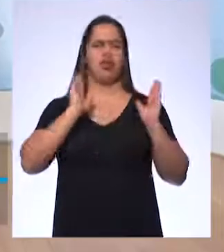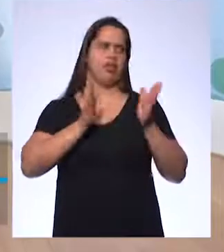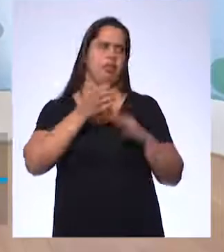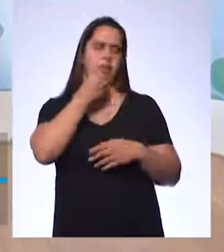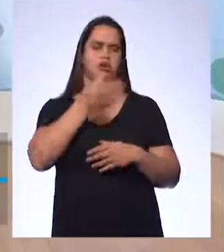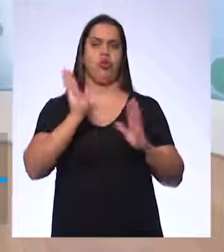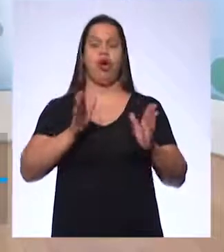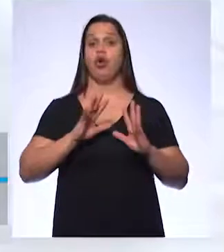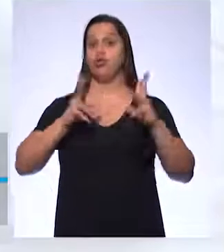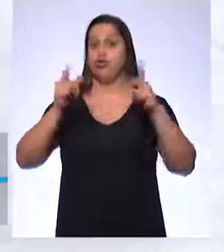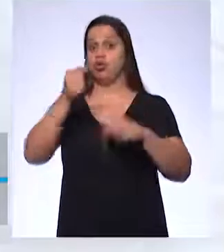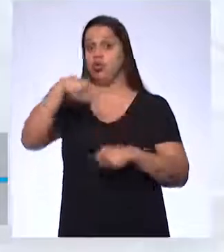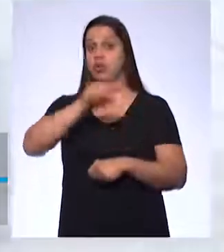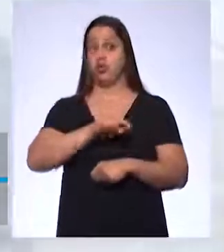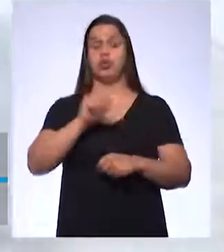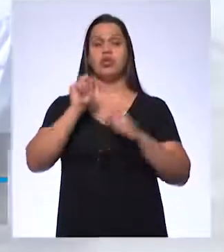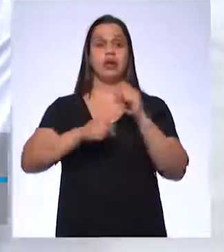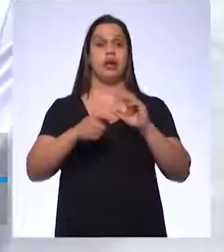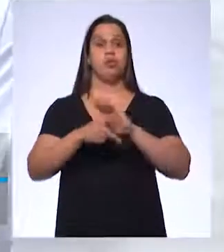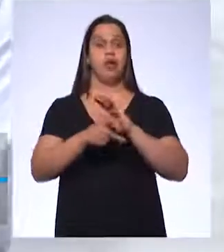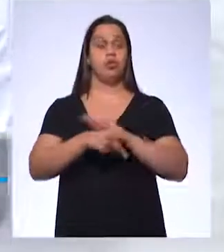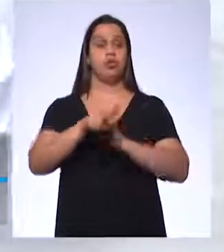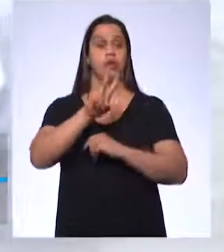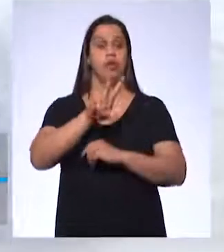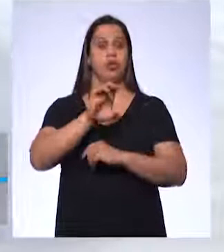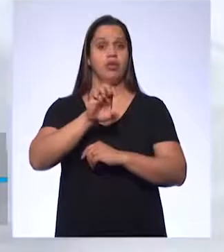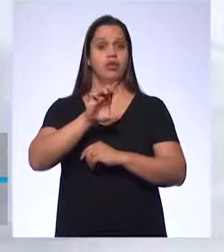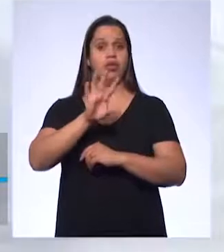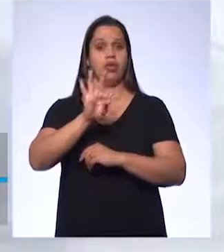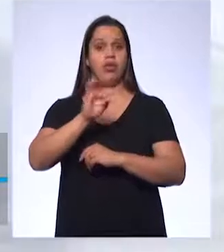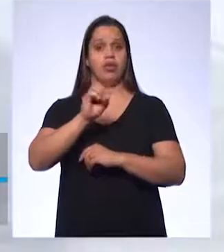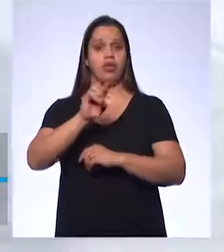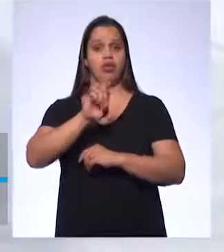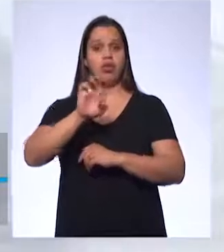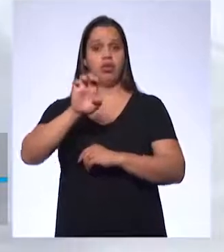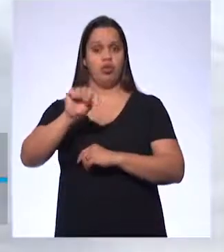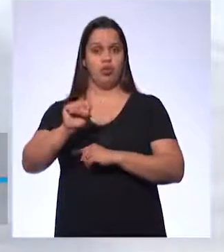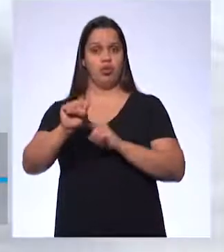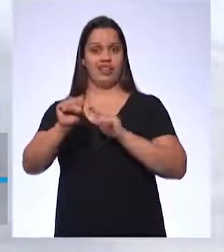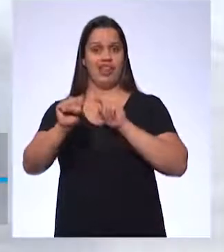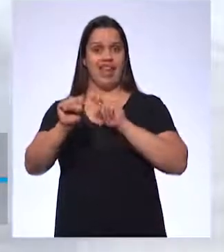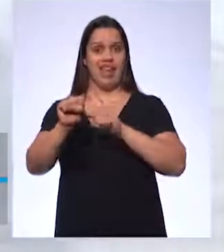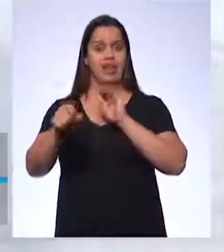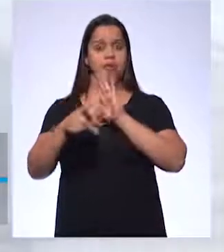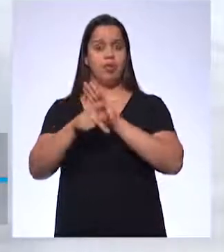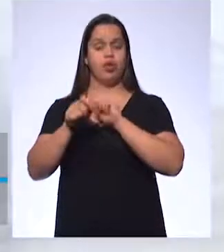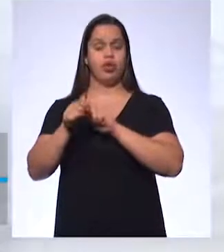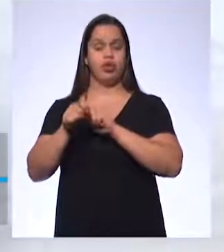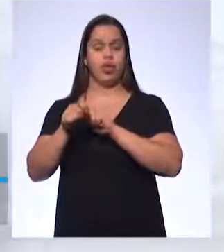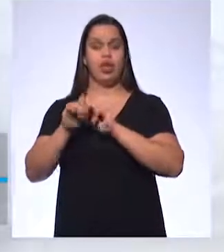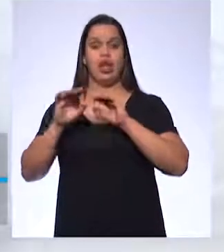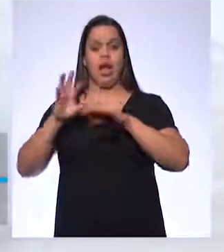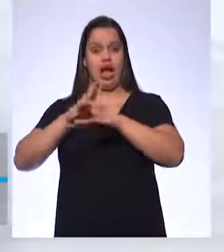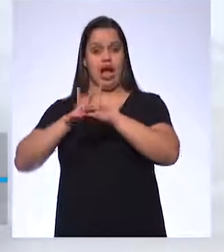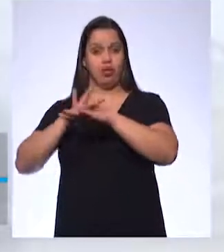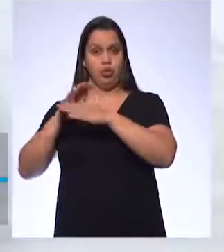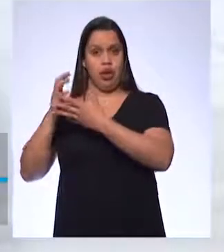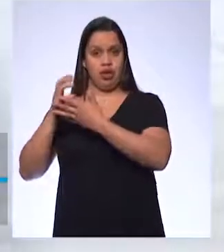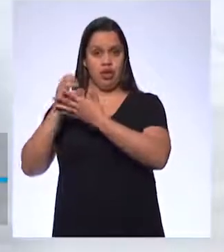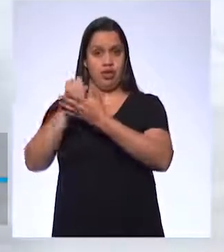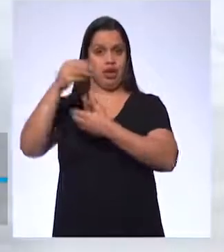já. Todos esses aí são vetores, eles não são os causadores das doenças. Eles vão carregar os caras que causam doença. Eu vou falar